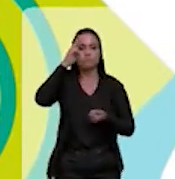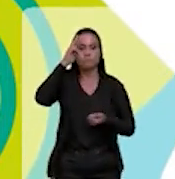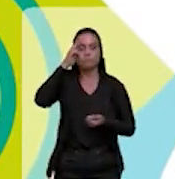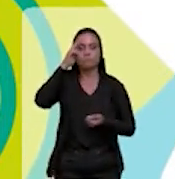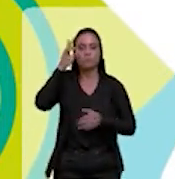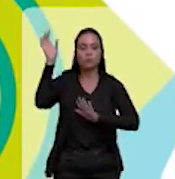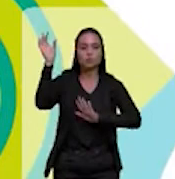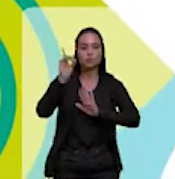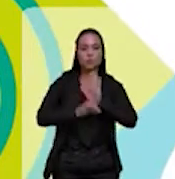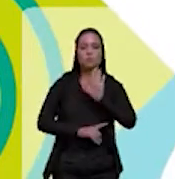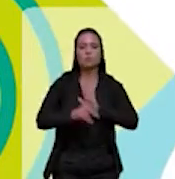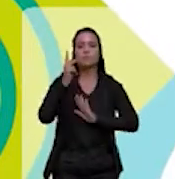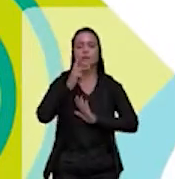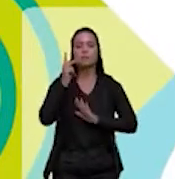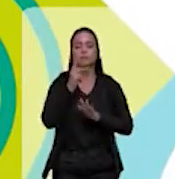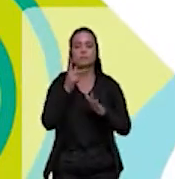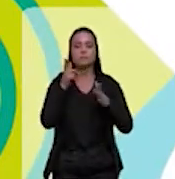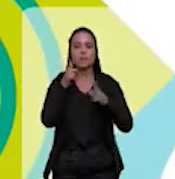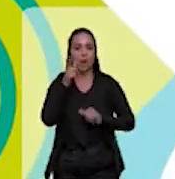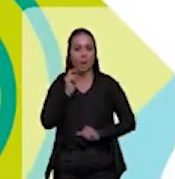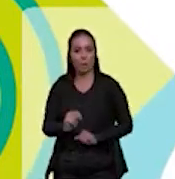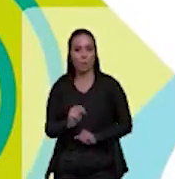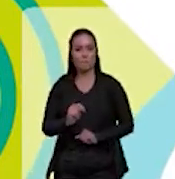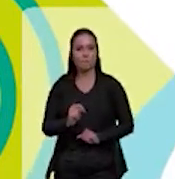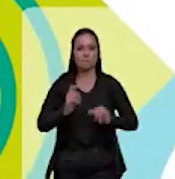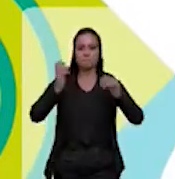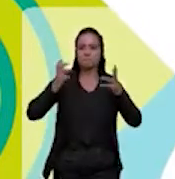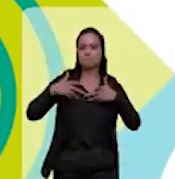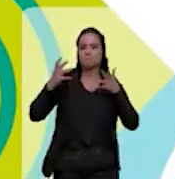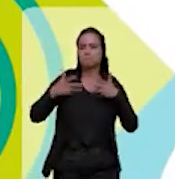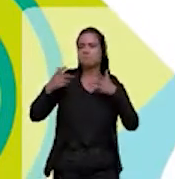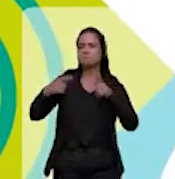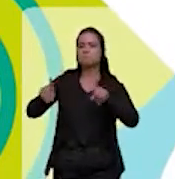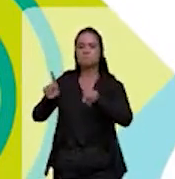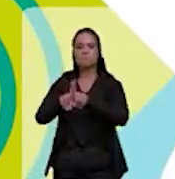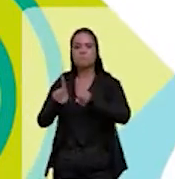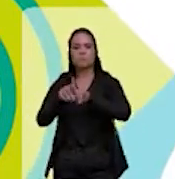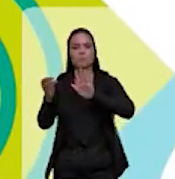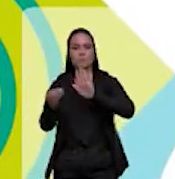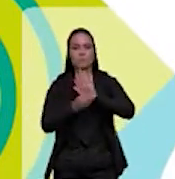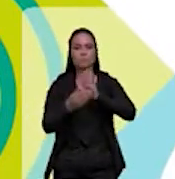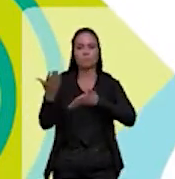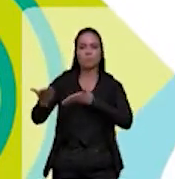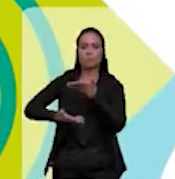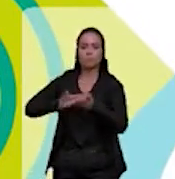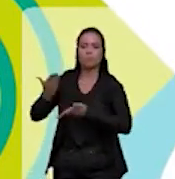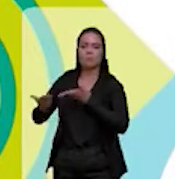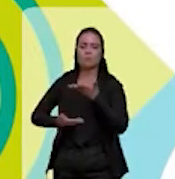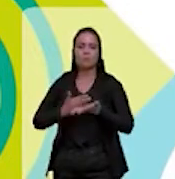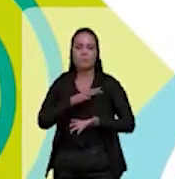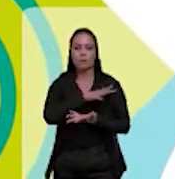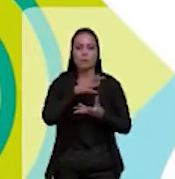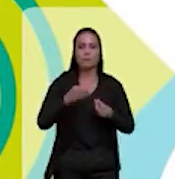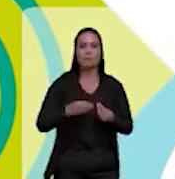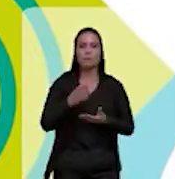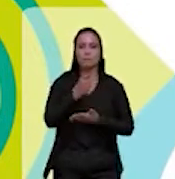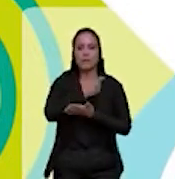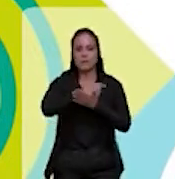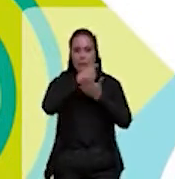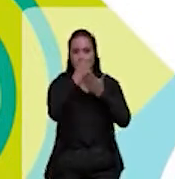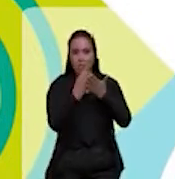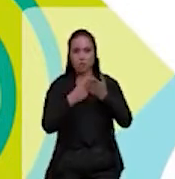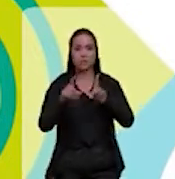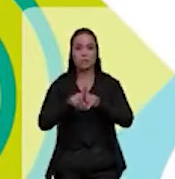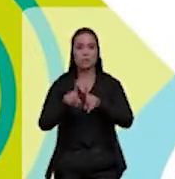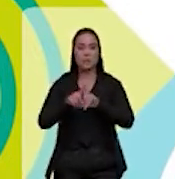o direito dos falantes das línguas de se expressarem de se constituírem como interlocutores globais da arte e do